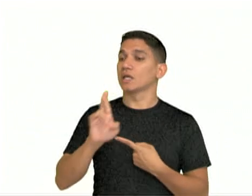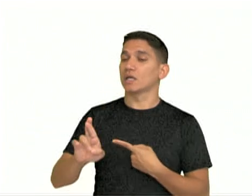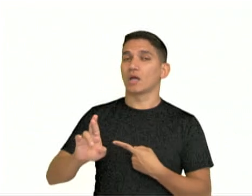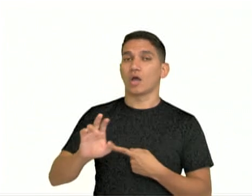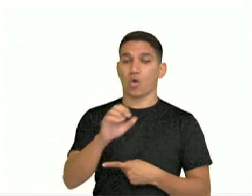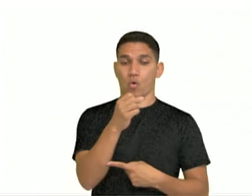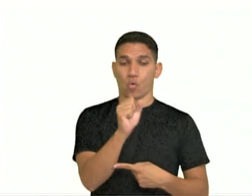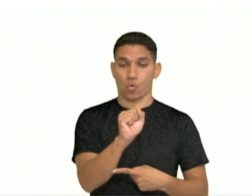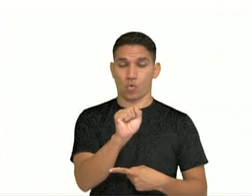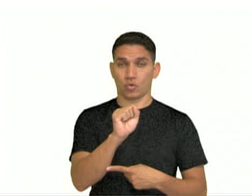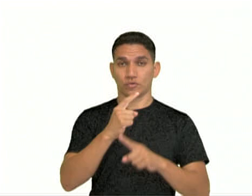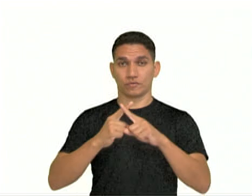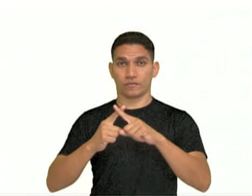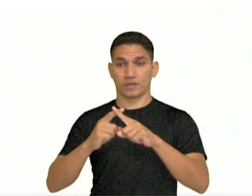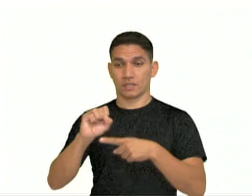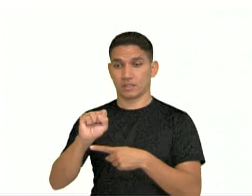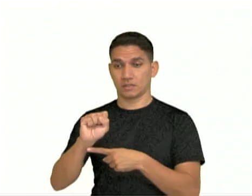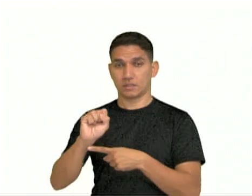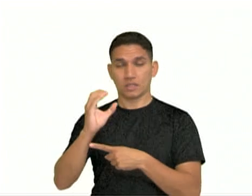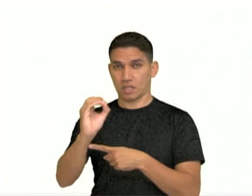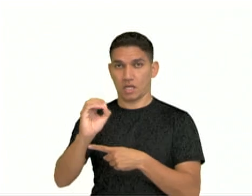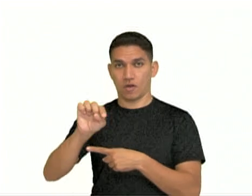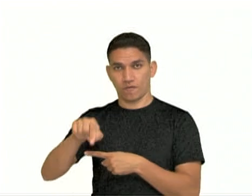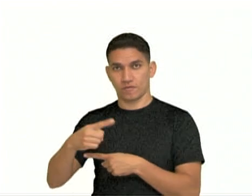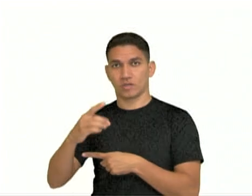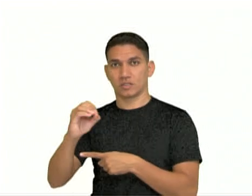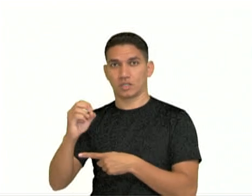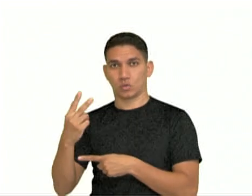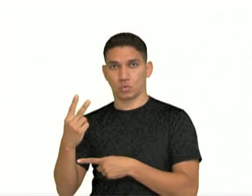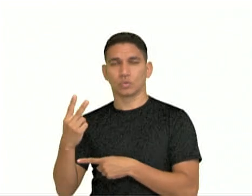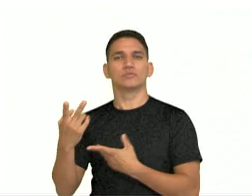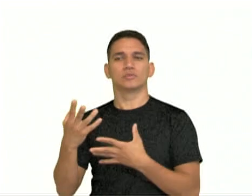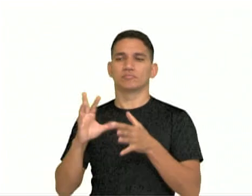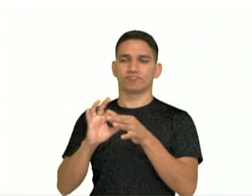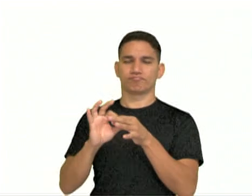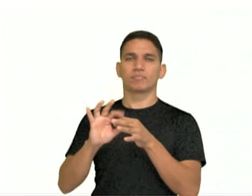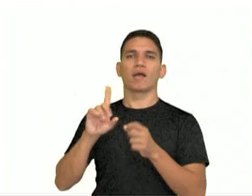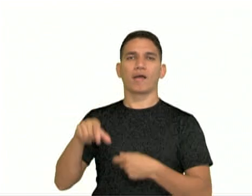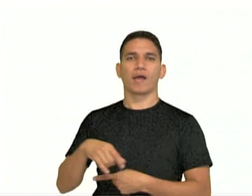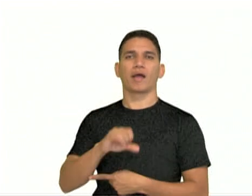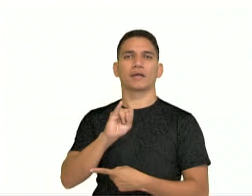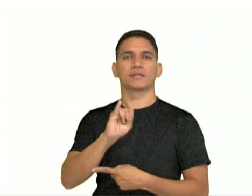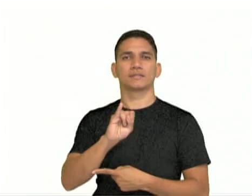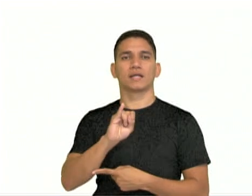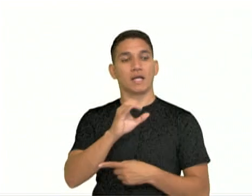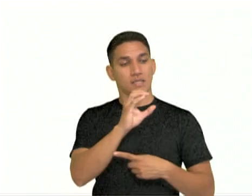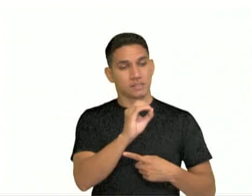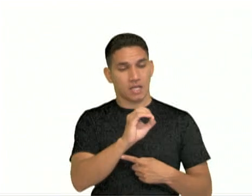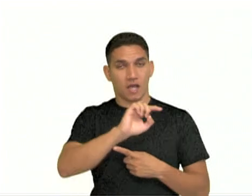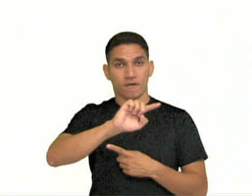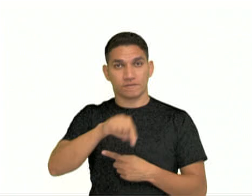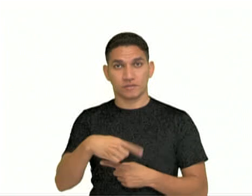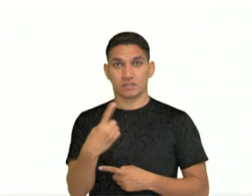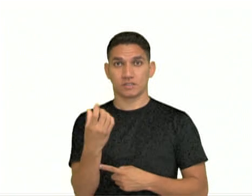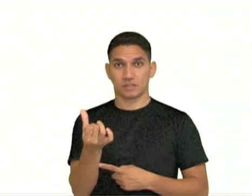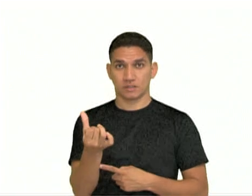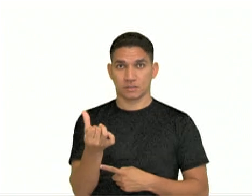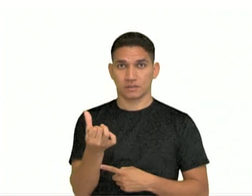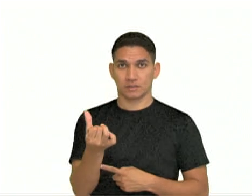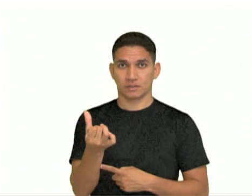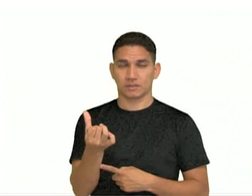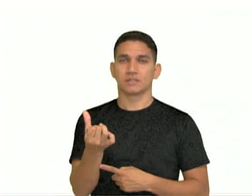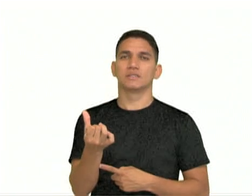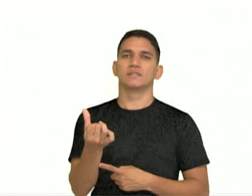a 8 vezes 0,02 e isso fecha um impulso de 0,16